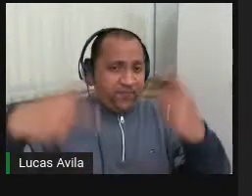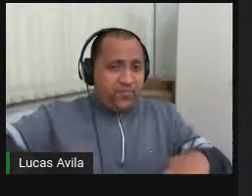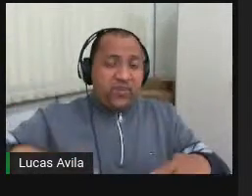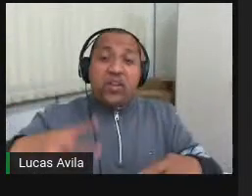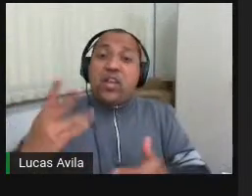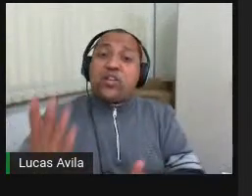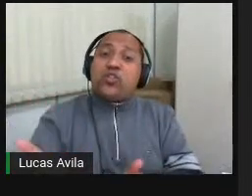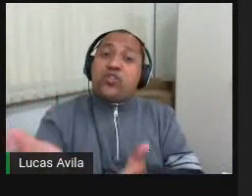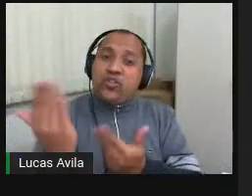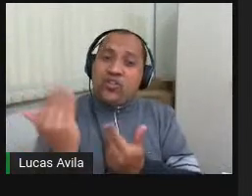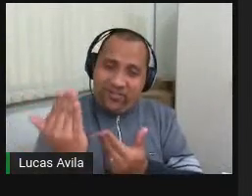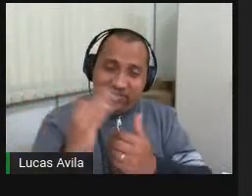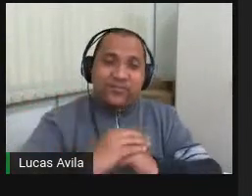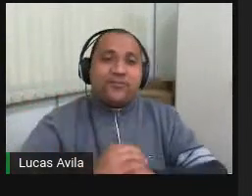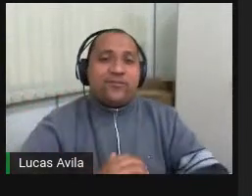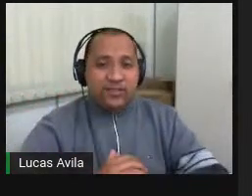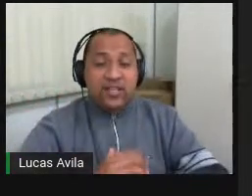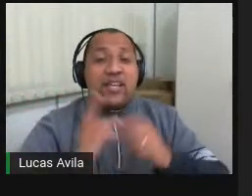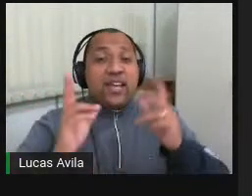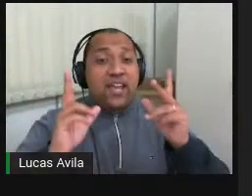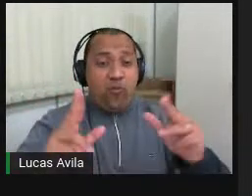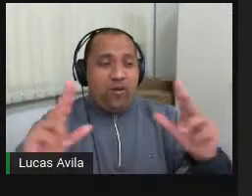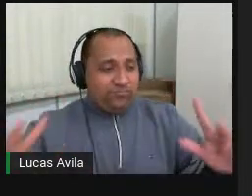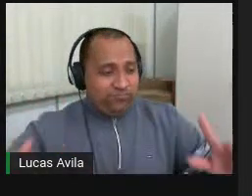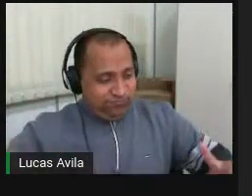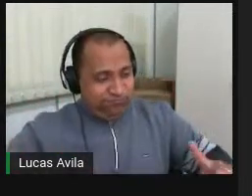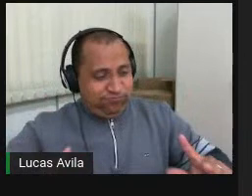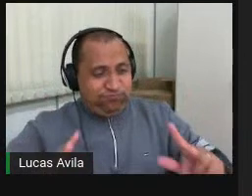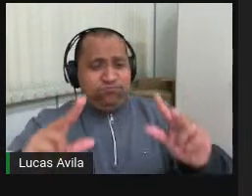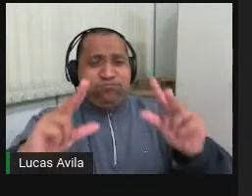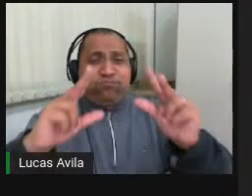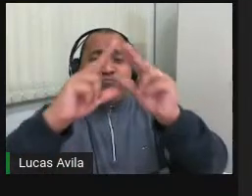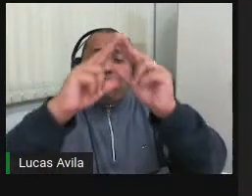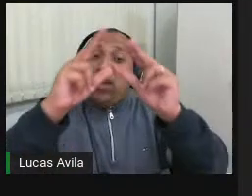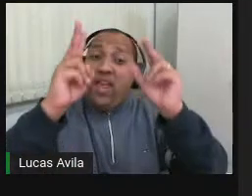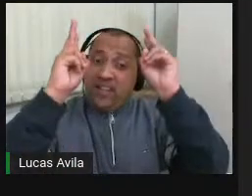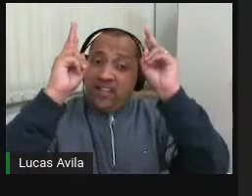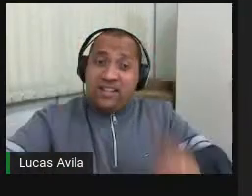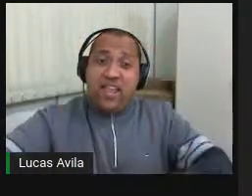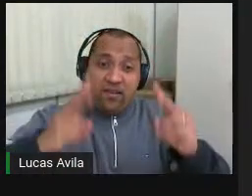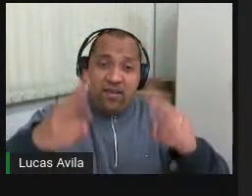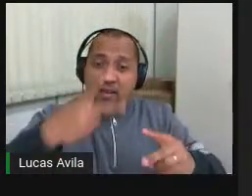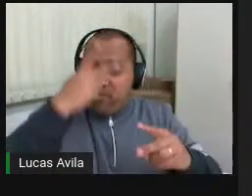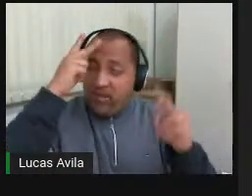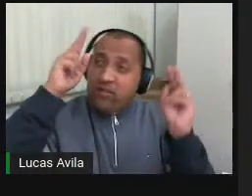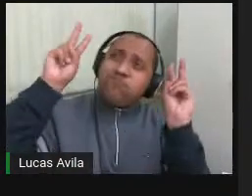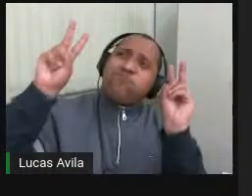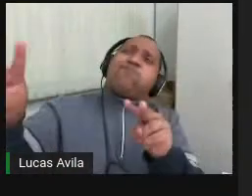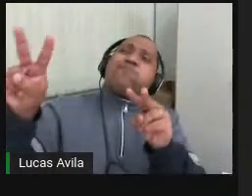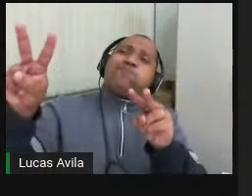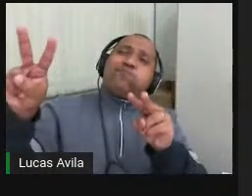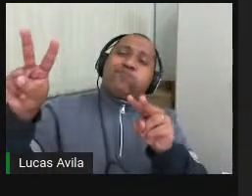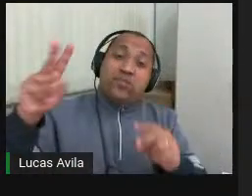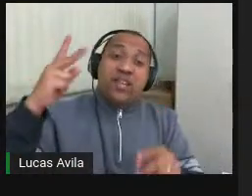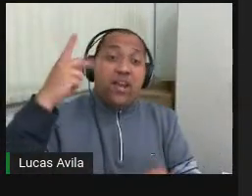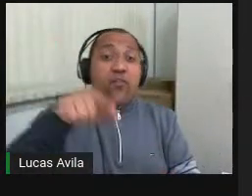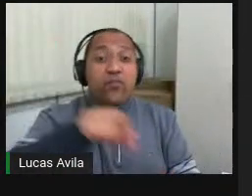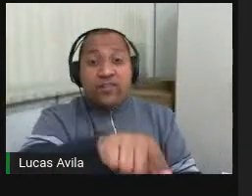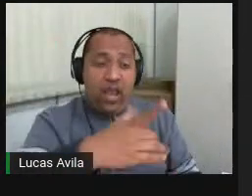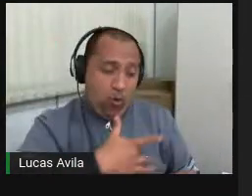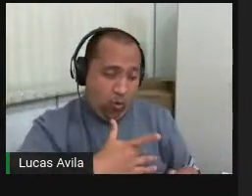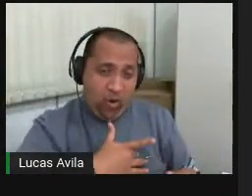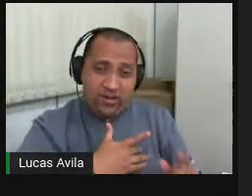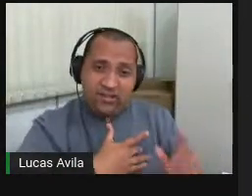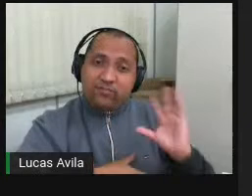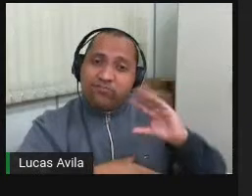jovem e ela é como a Torre Eiffel. Ela vai ficar para sempre visível no coração de vocês, vai